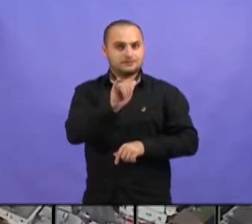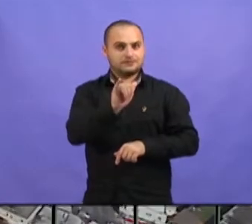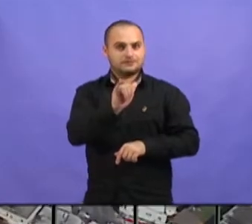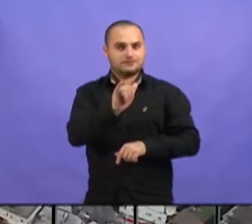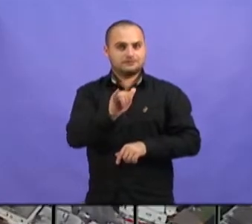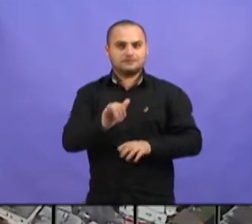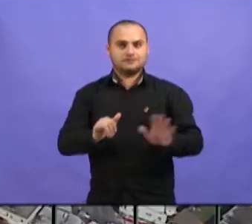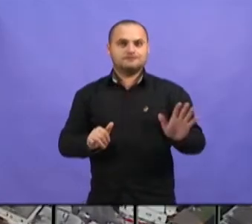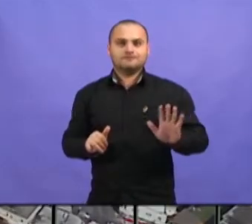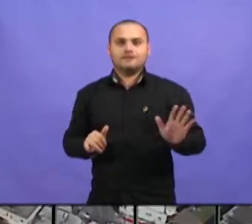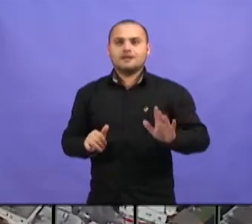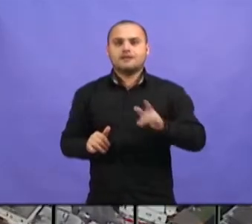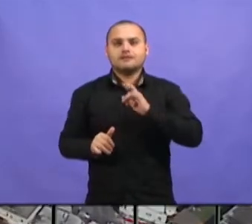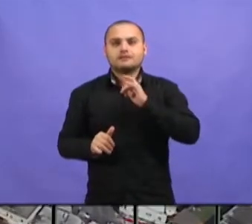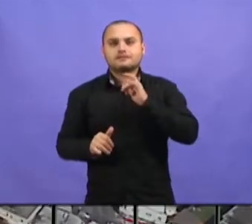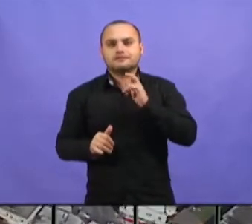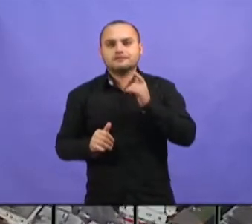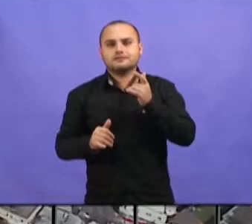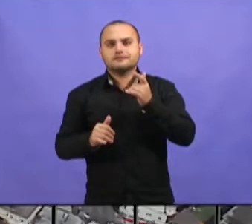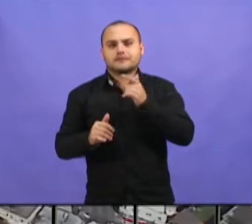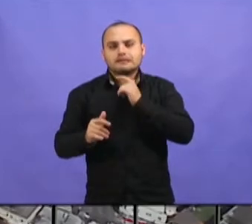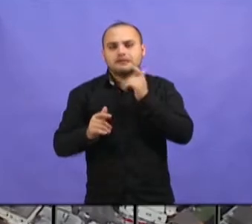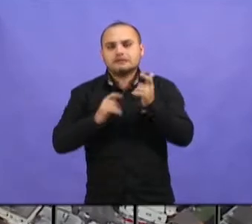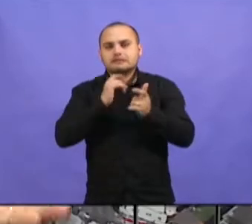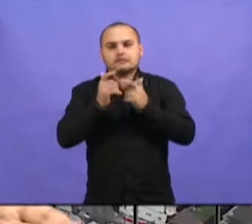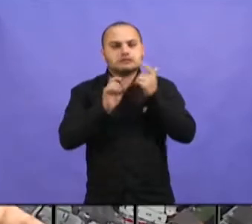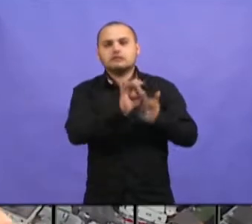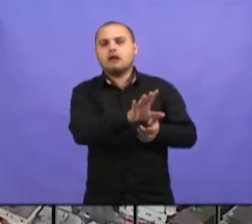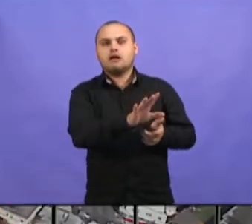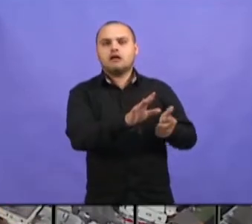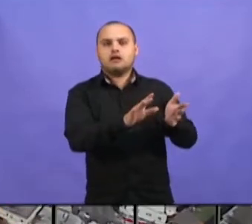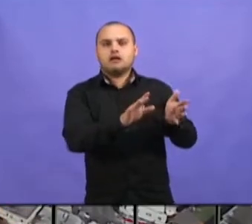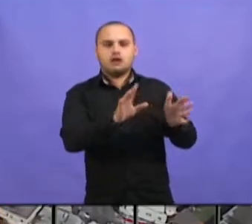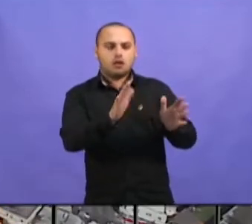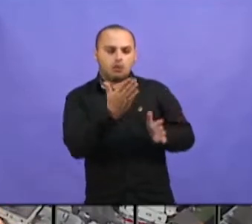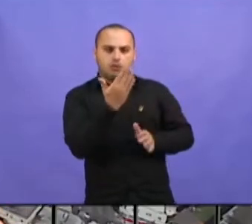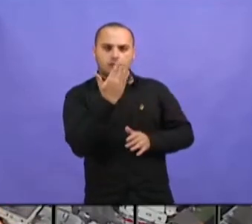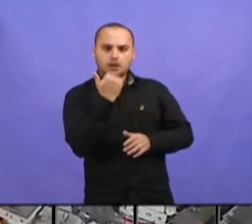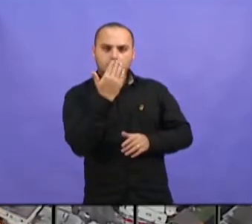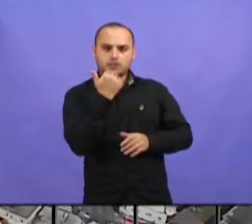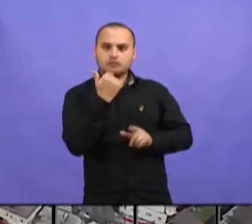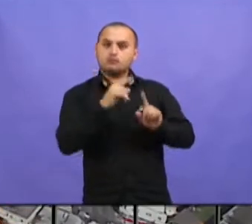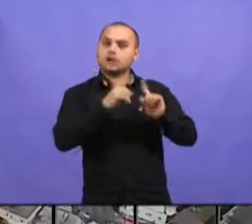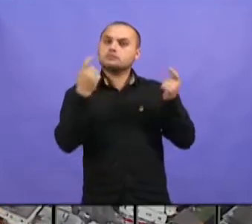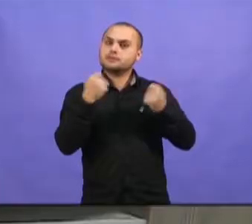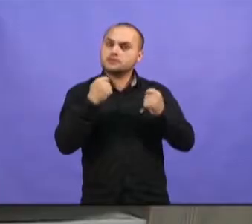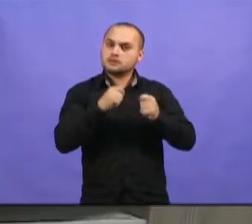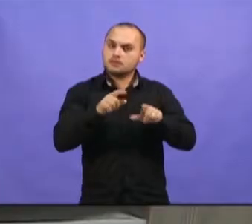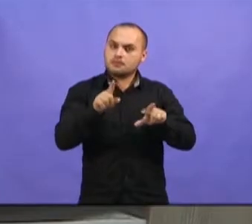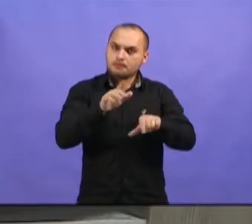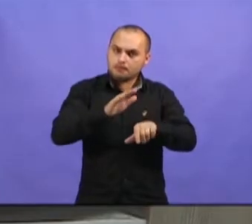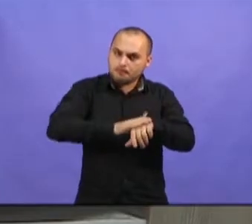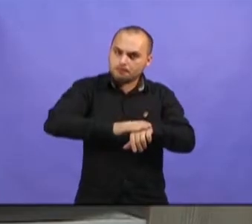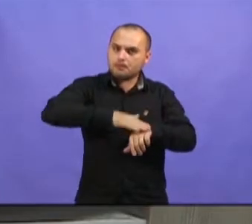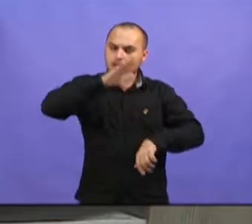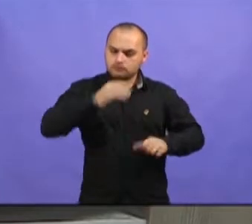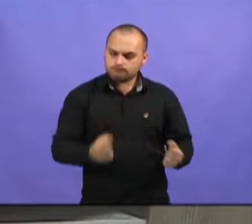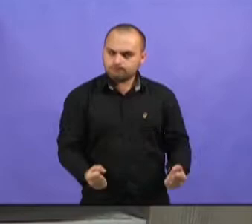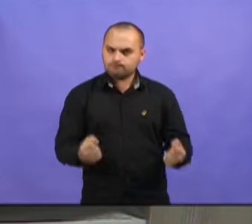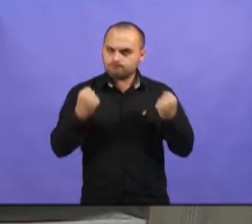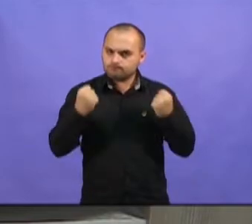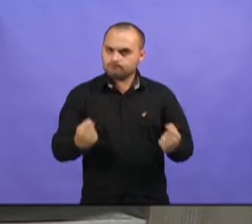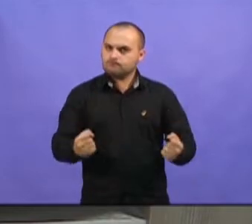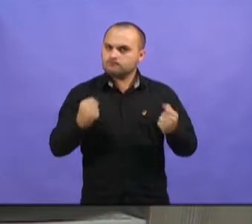gente não ingerir alimento, né? A gente precisa também diminuir nosso sedentarismo, né, Maurício? Então, no